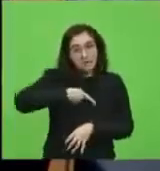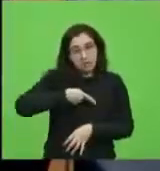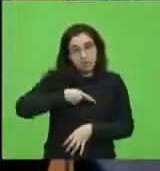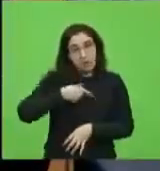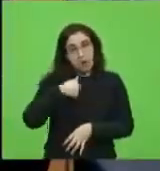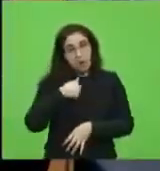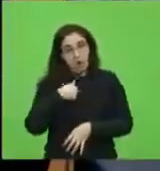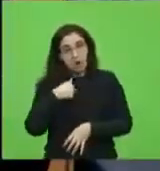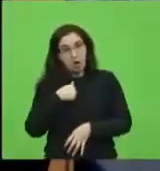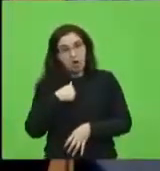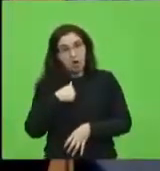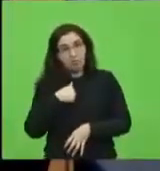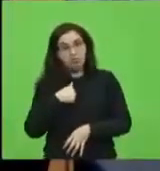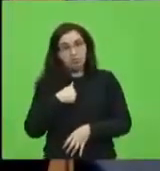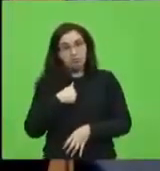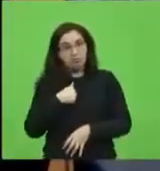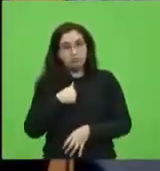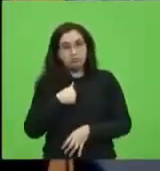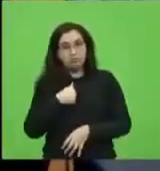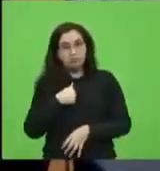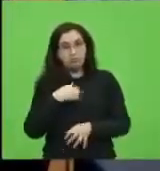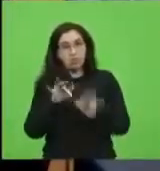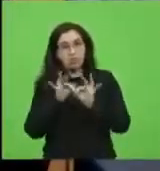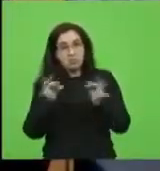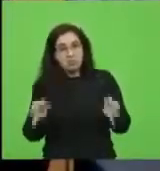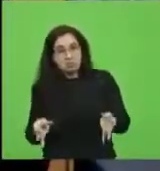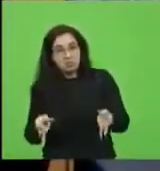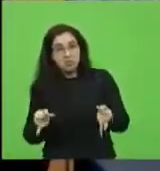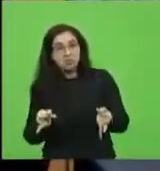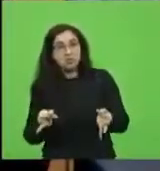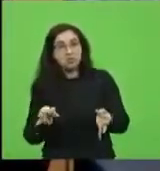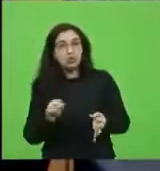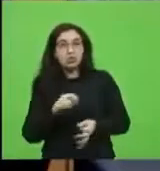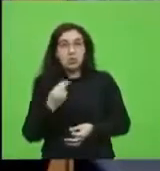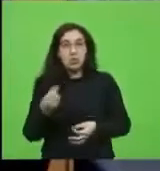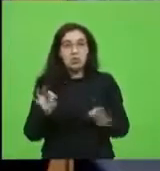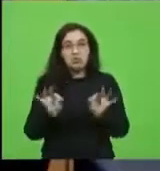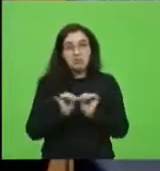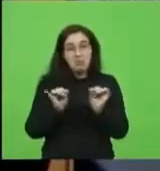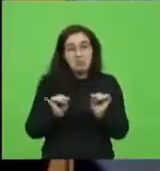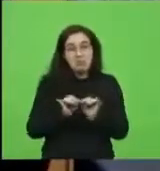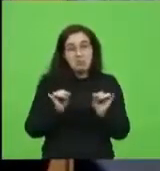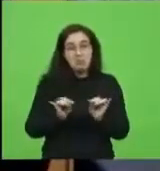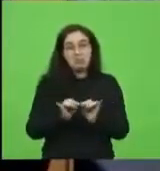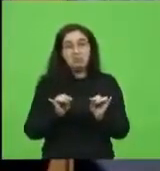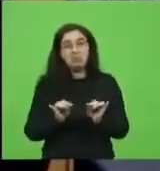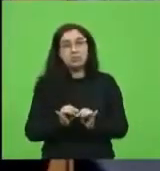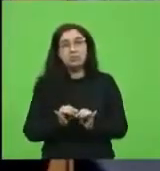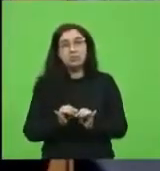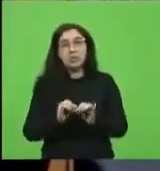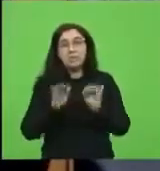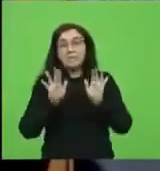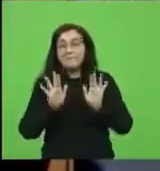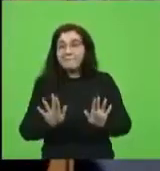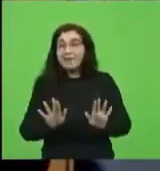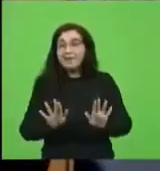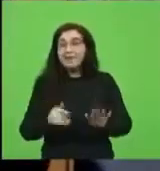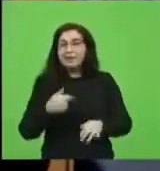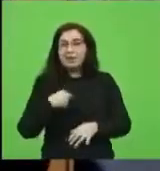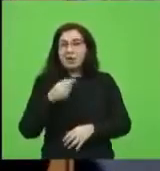humilde, pode ser até um pouco bobo, deputado, mas eu não